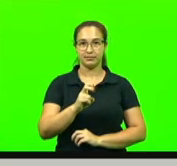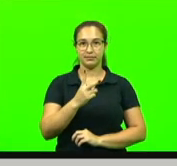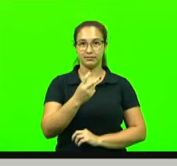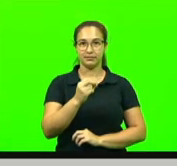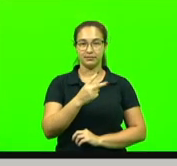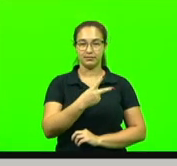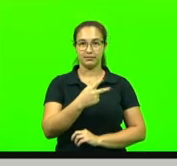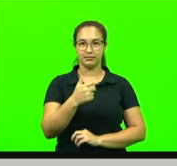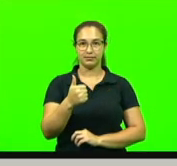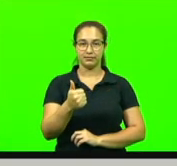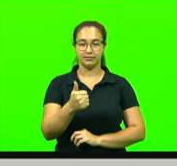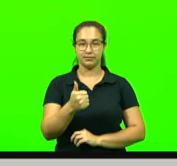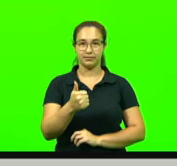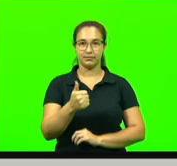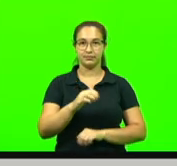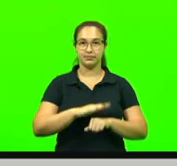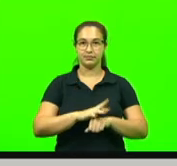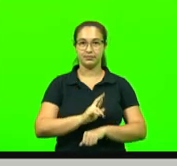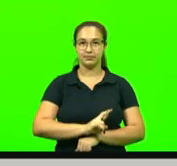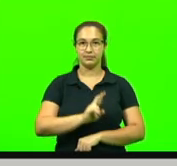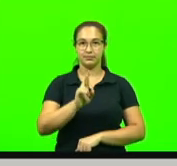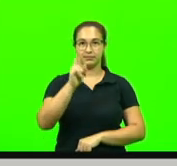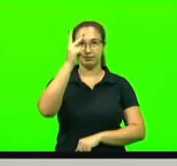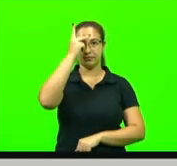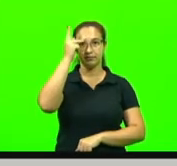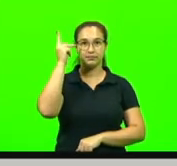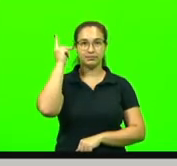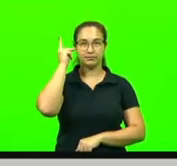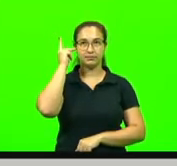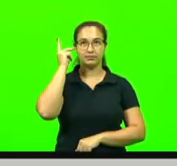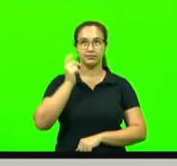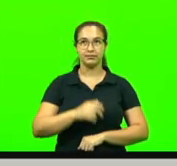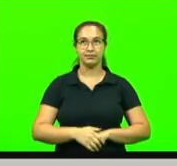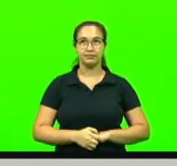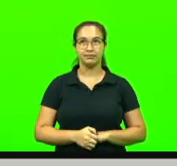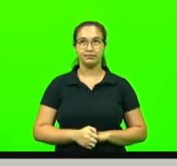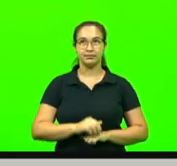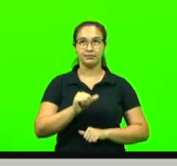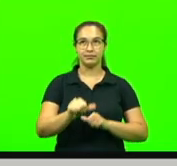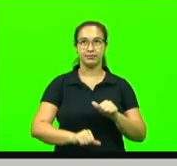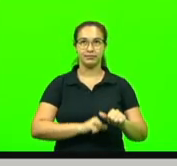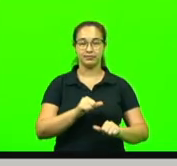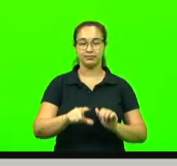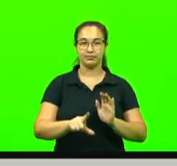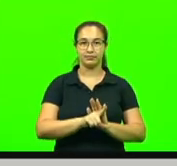00447.5/2021. Autoria, deputada Paulinha. Altera a Lei nº